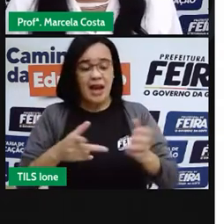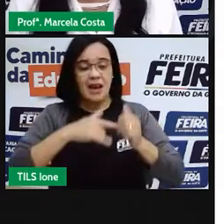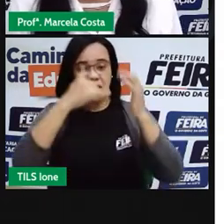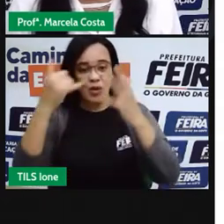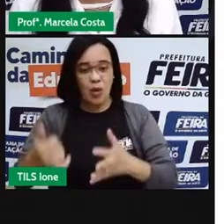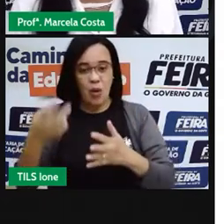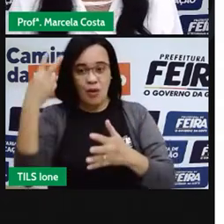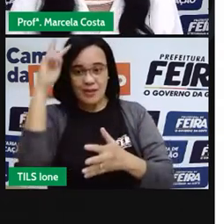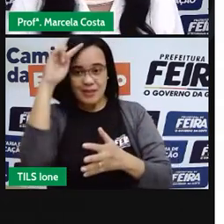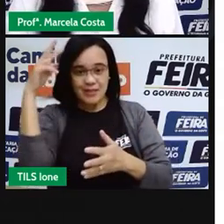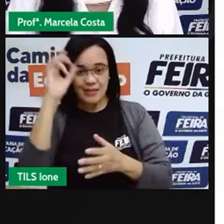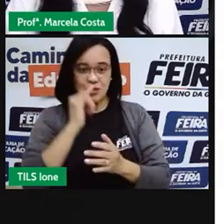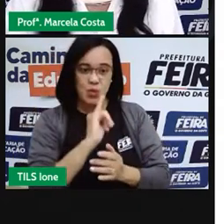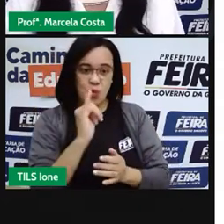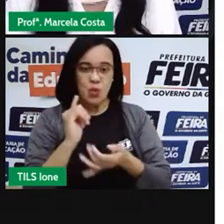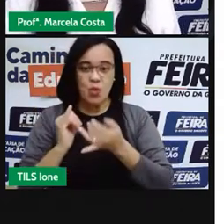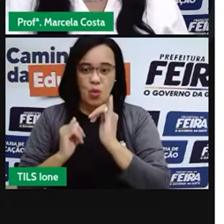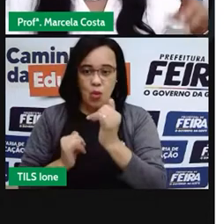Pererê.